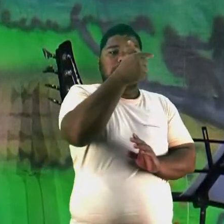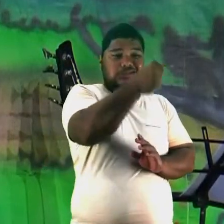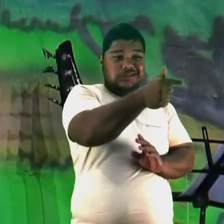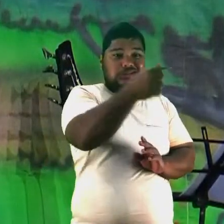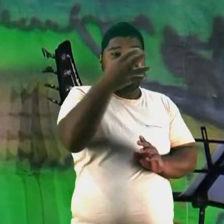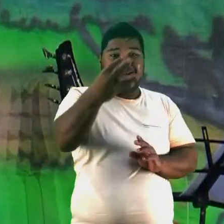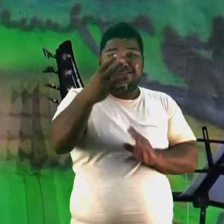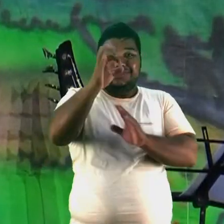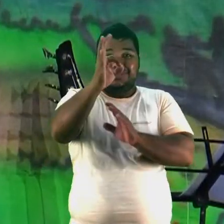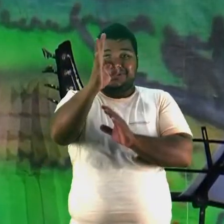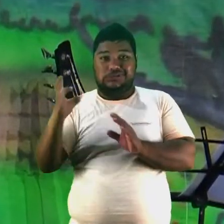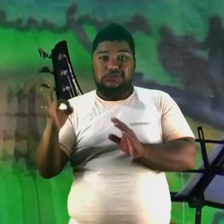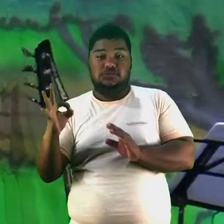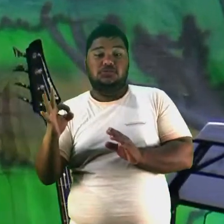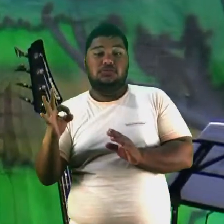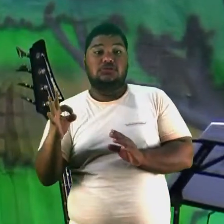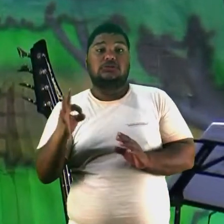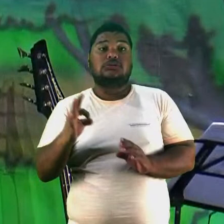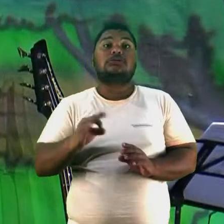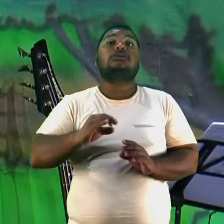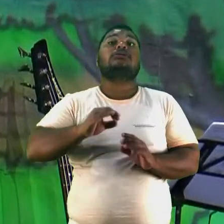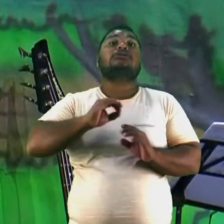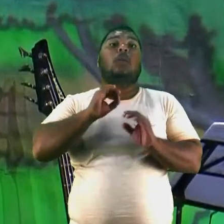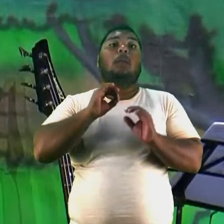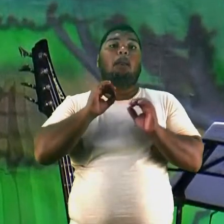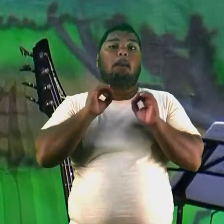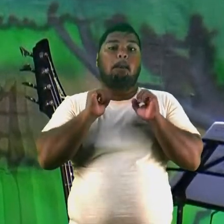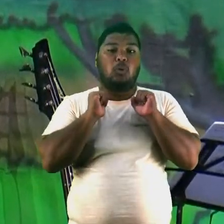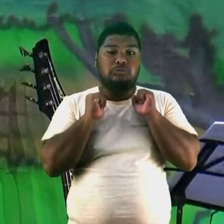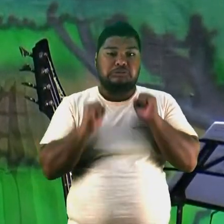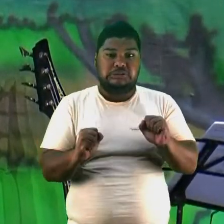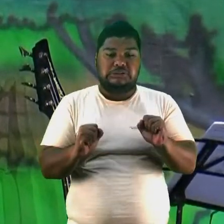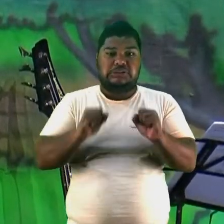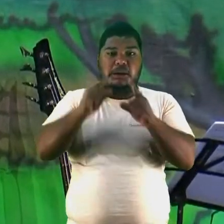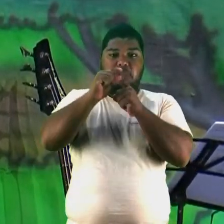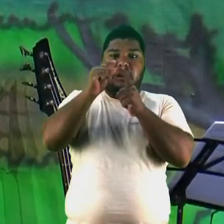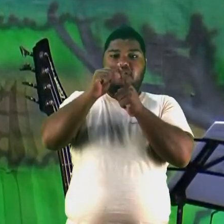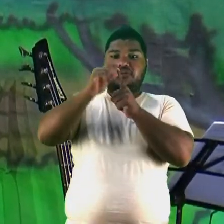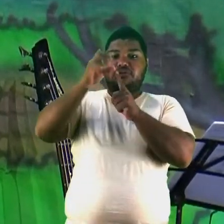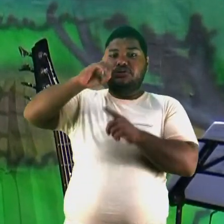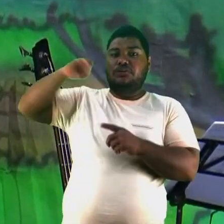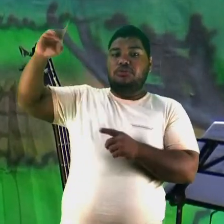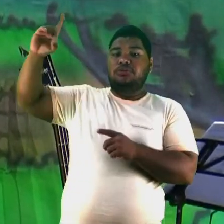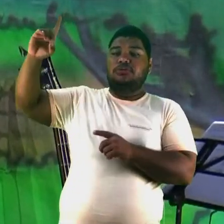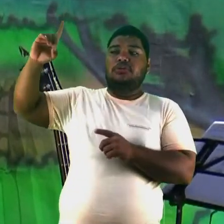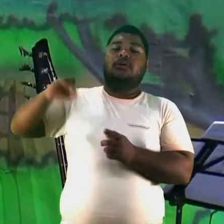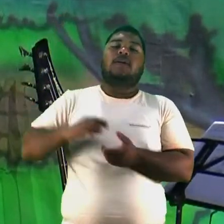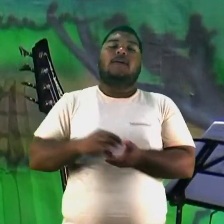74%. Esse é o poder da palavra de Deus.